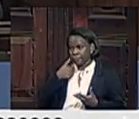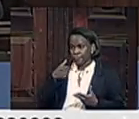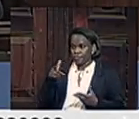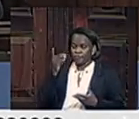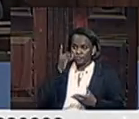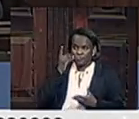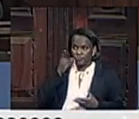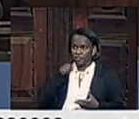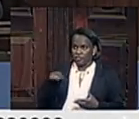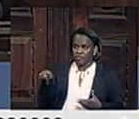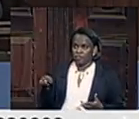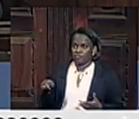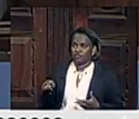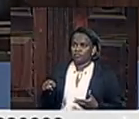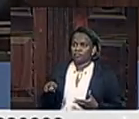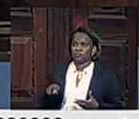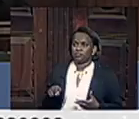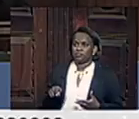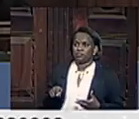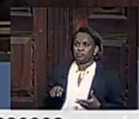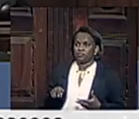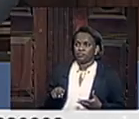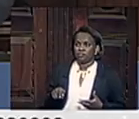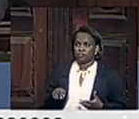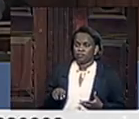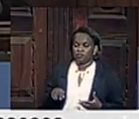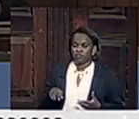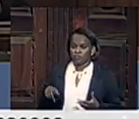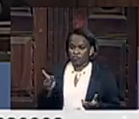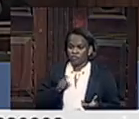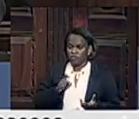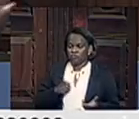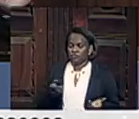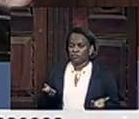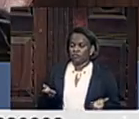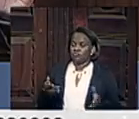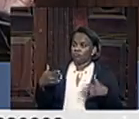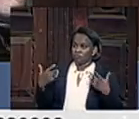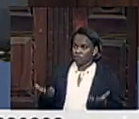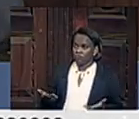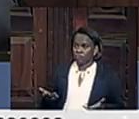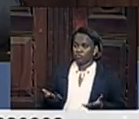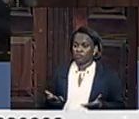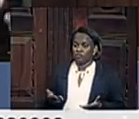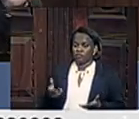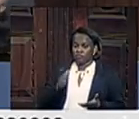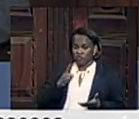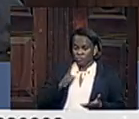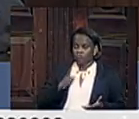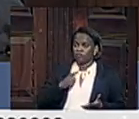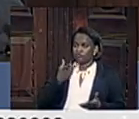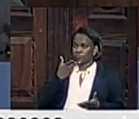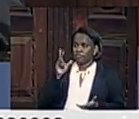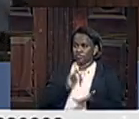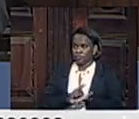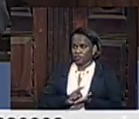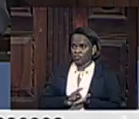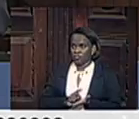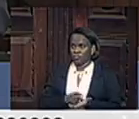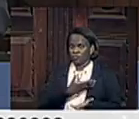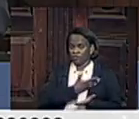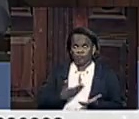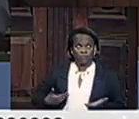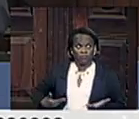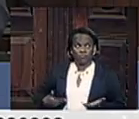deputados é a maldade maior. E aí, sendo sincero, o